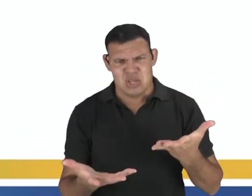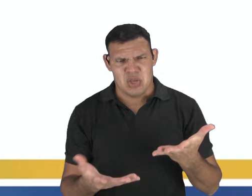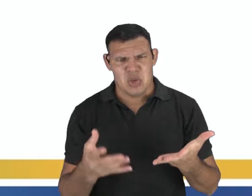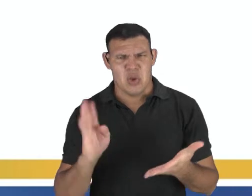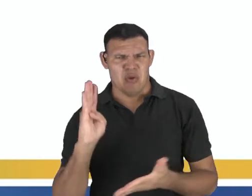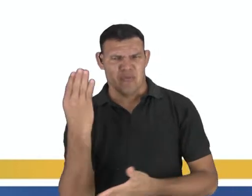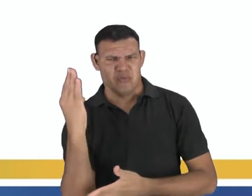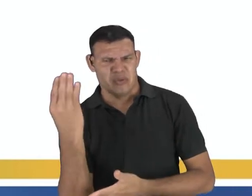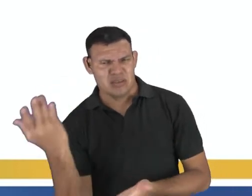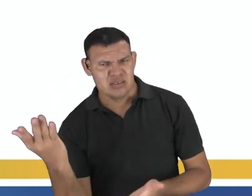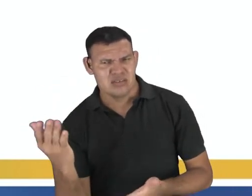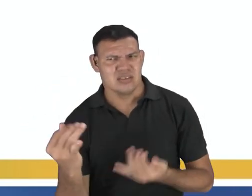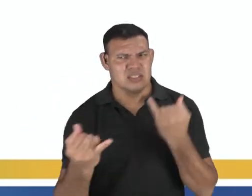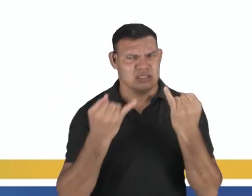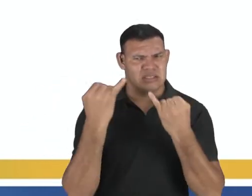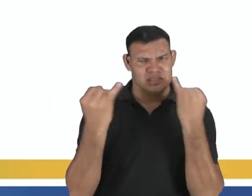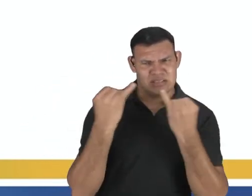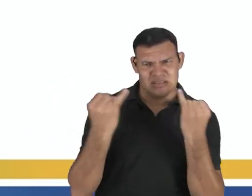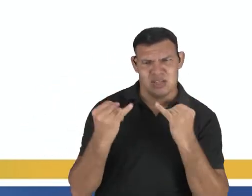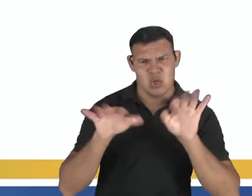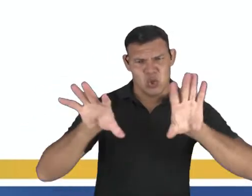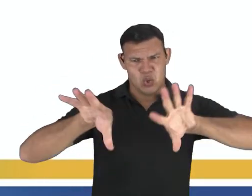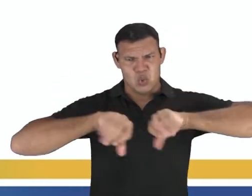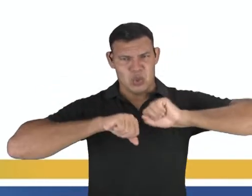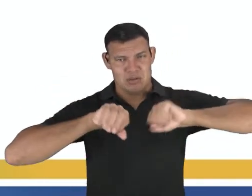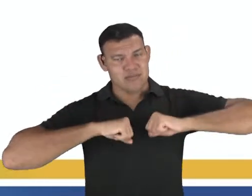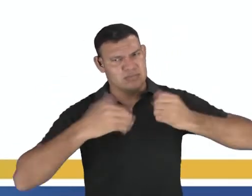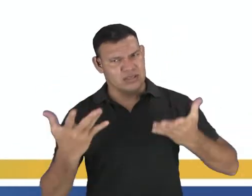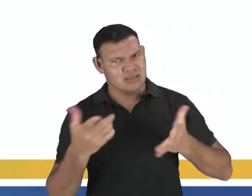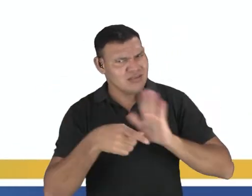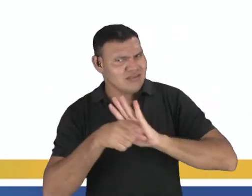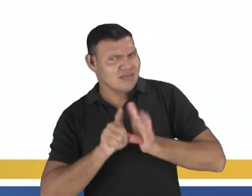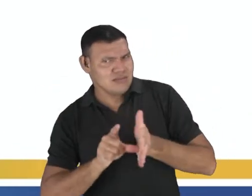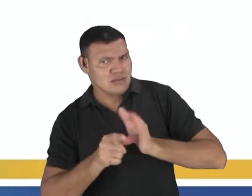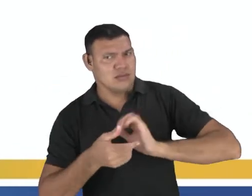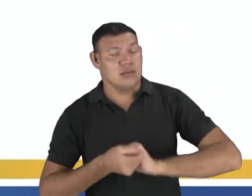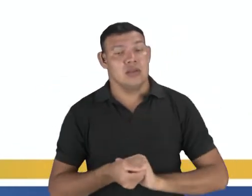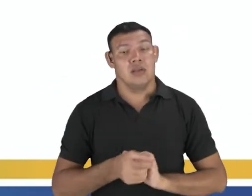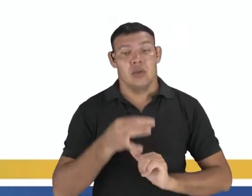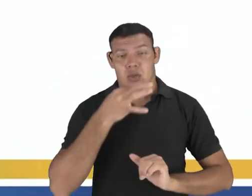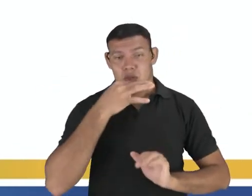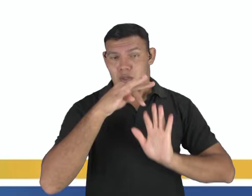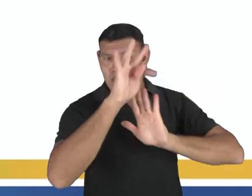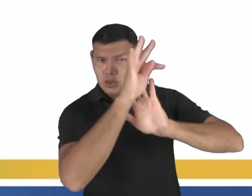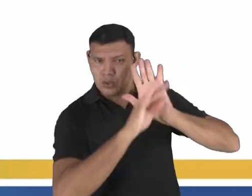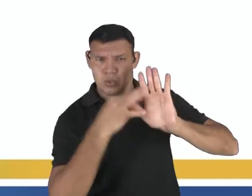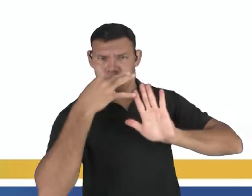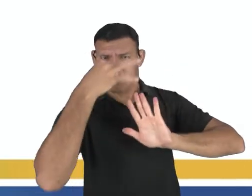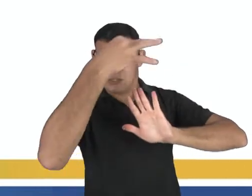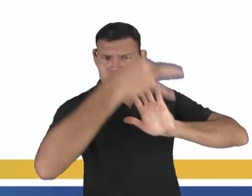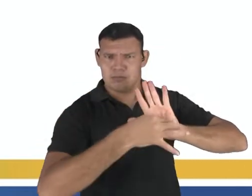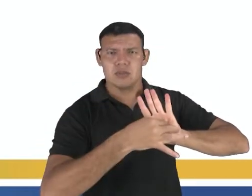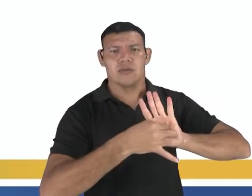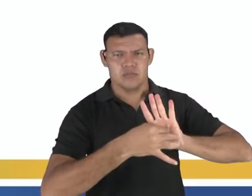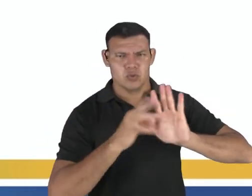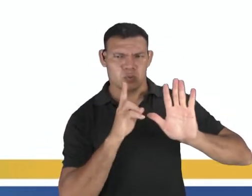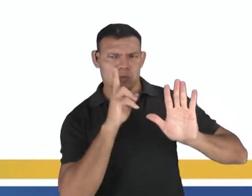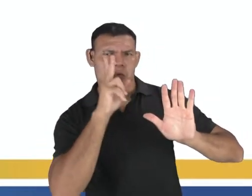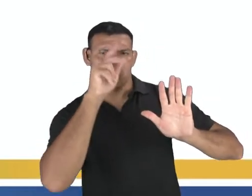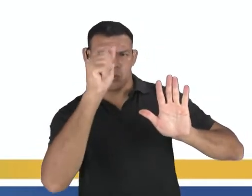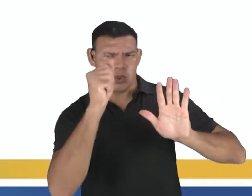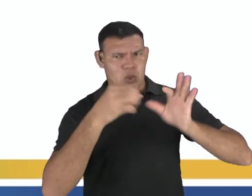foram estudados, né? Com informações adquiridas previamente. Um texto argumentativo, ele precisa de